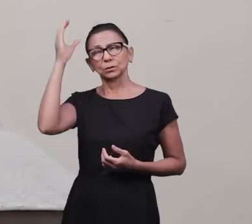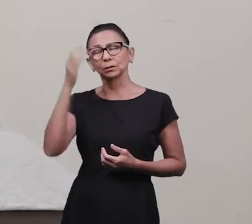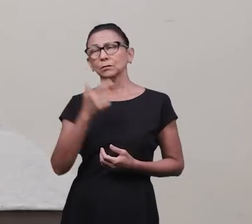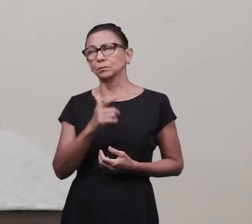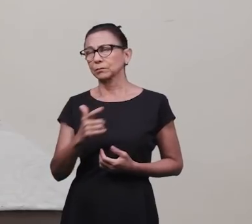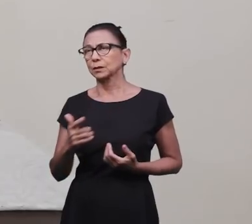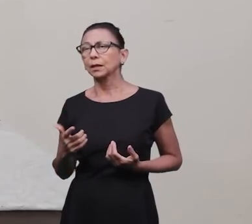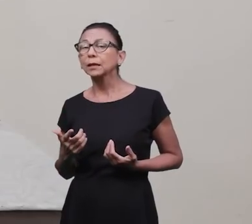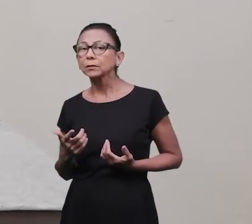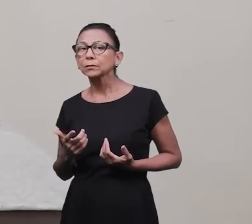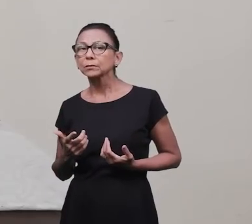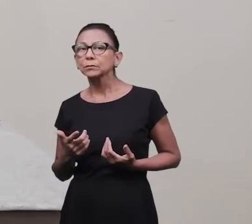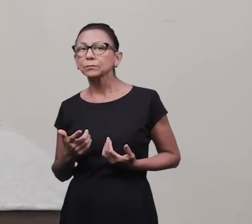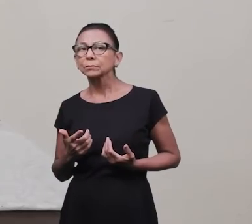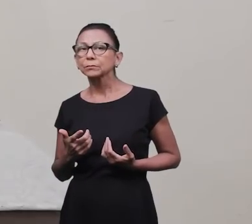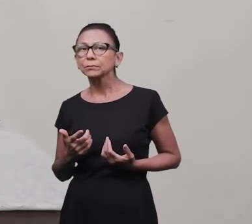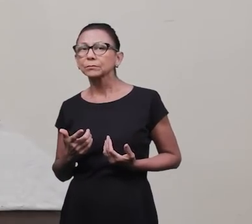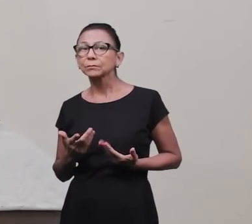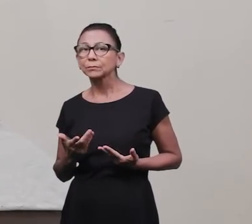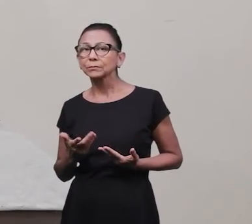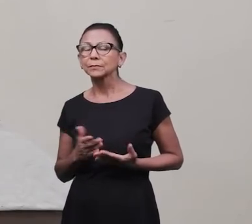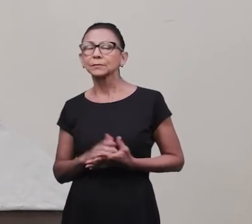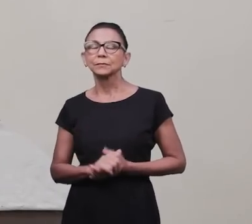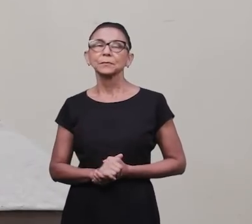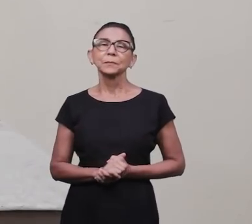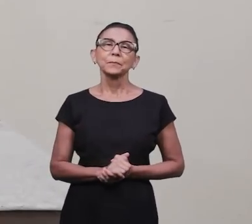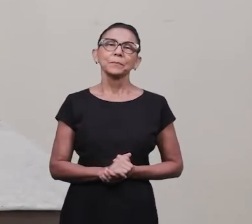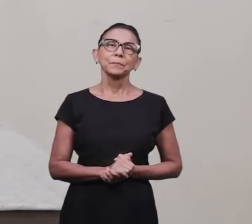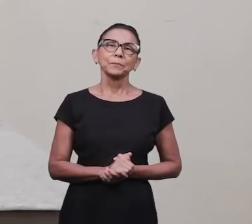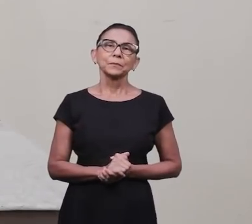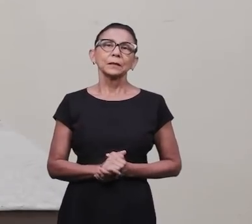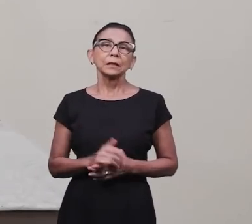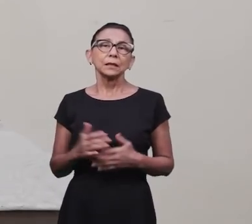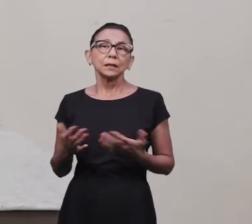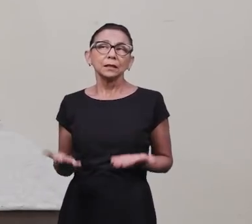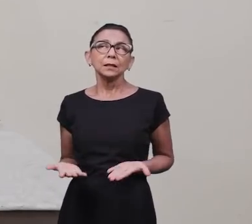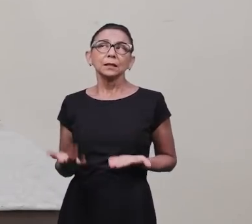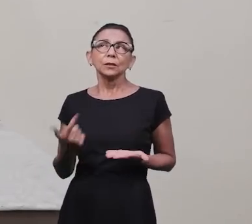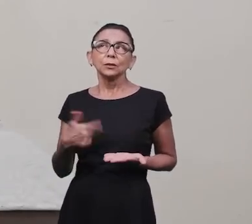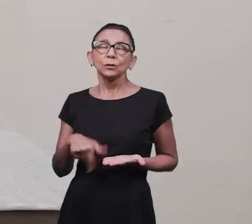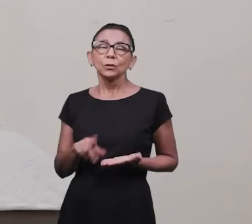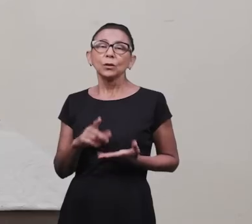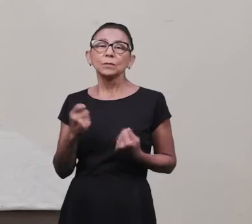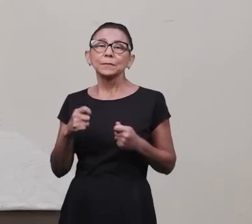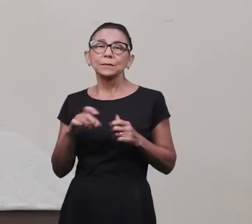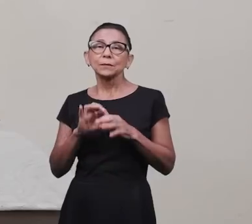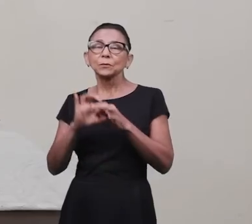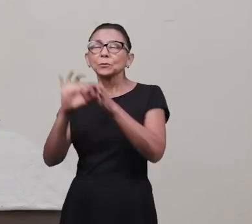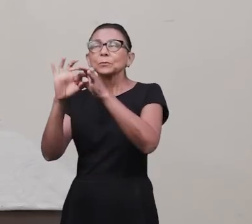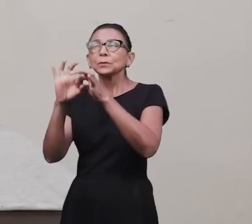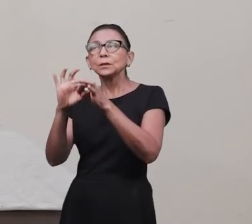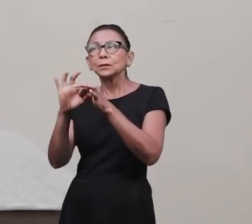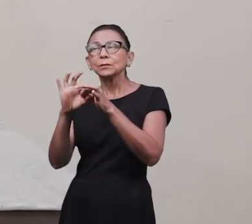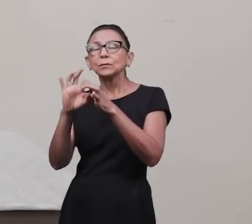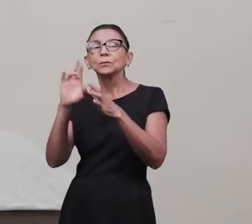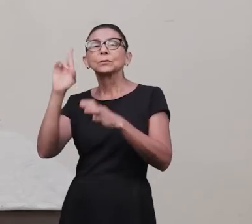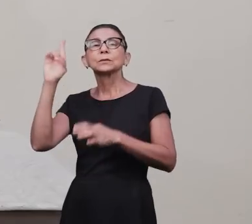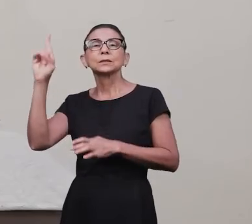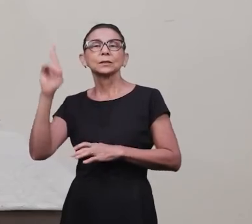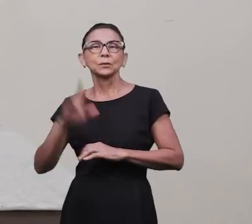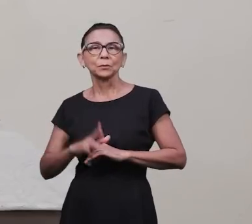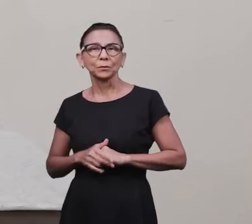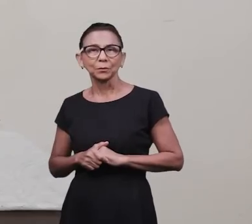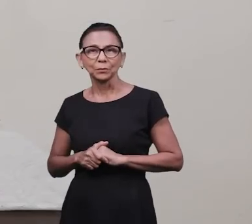o que está em jogo? Está em jogo a nossa comunhão com o Senhor e tudo aquilo que Deus quer acrescentar à nossa